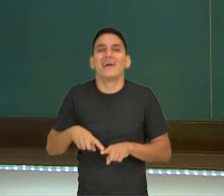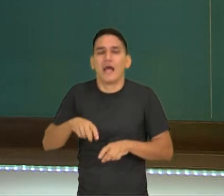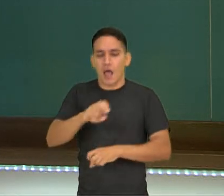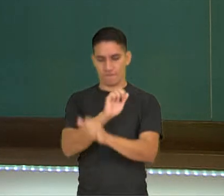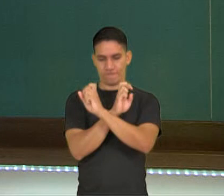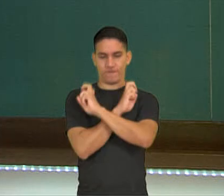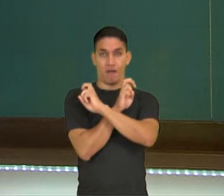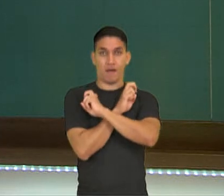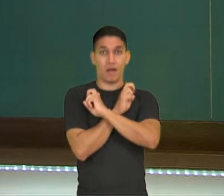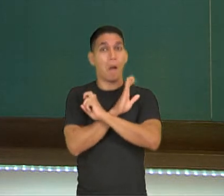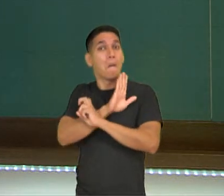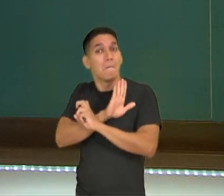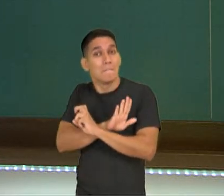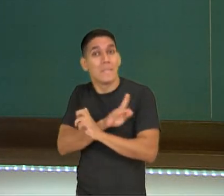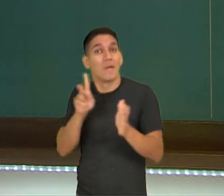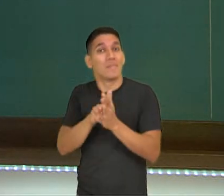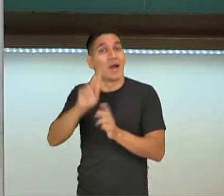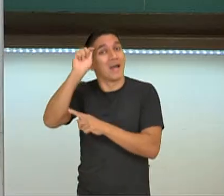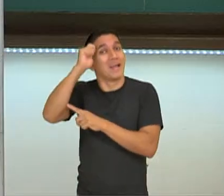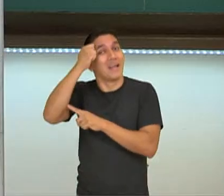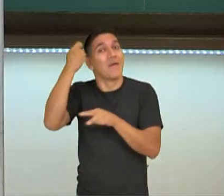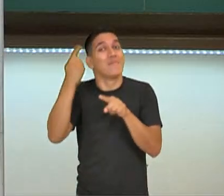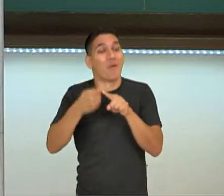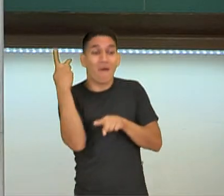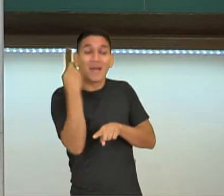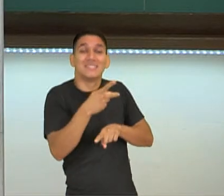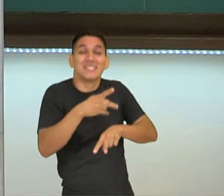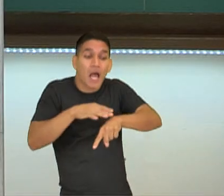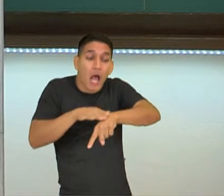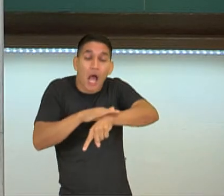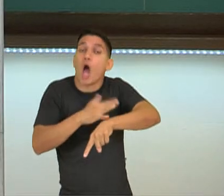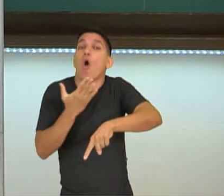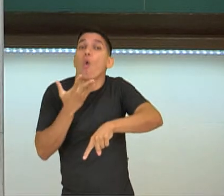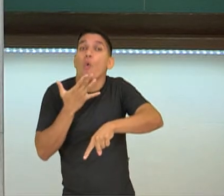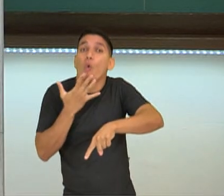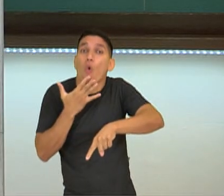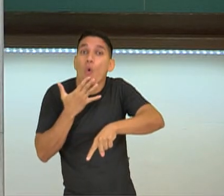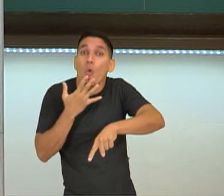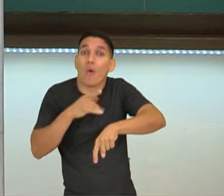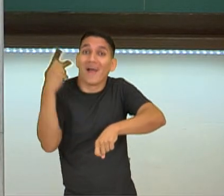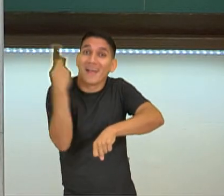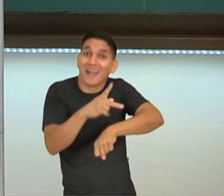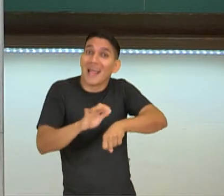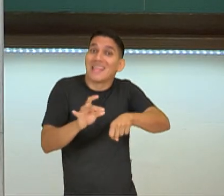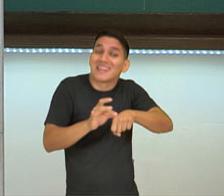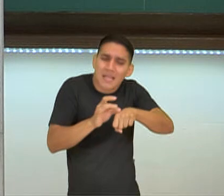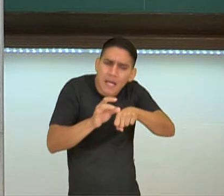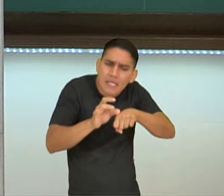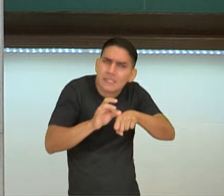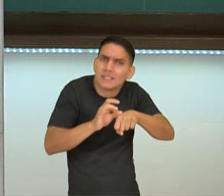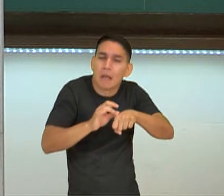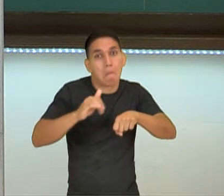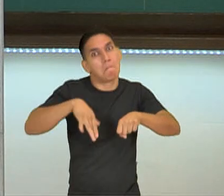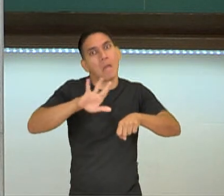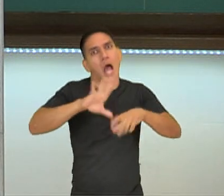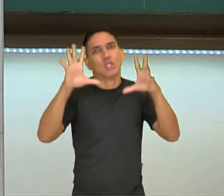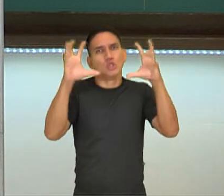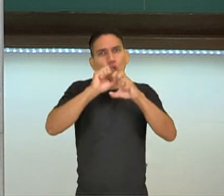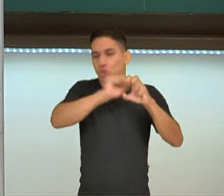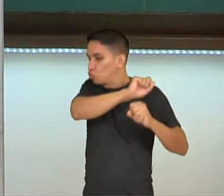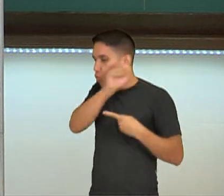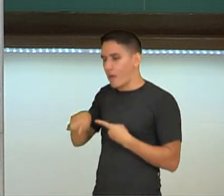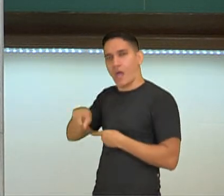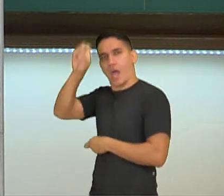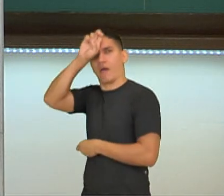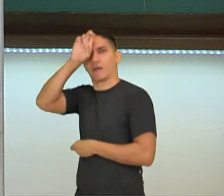faraós, mas os negros porque a sua pigmentação de pele cuxita era mais escura que as